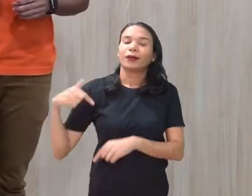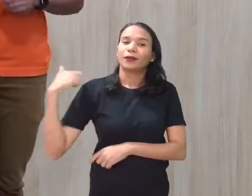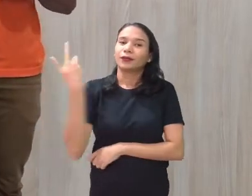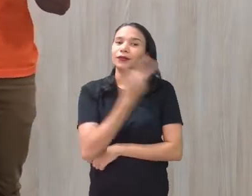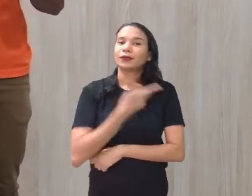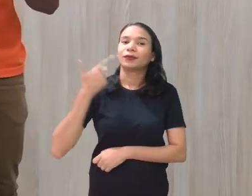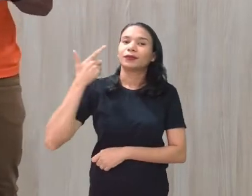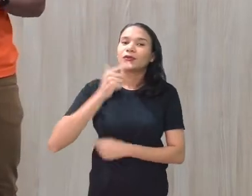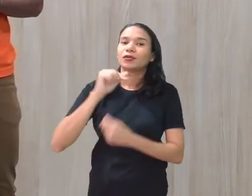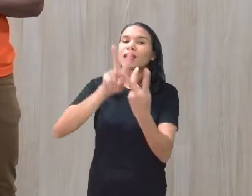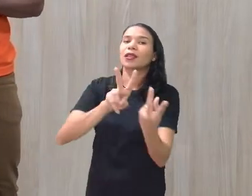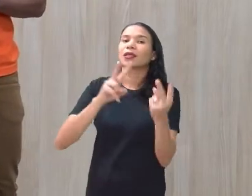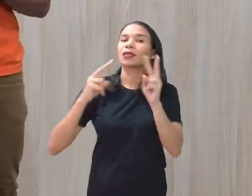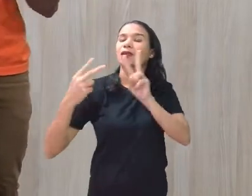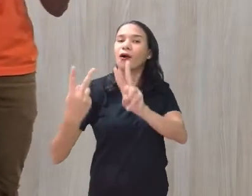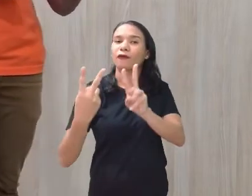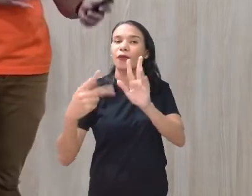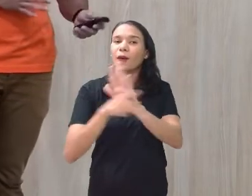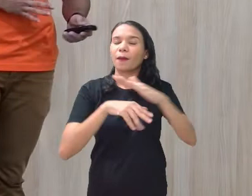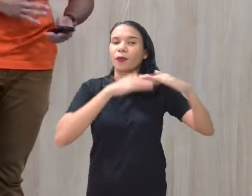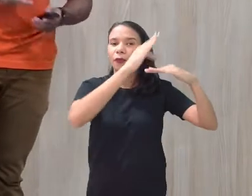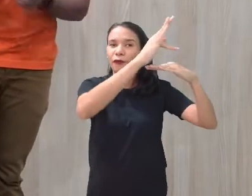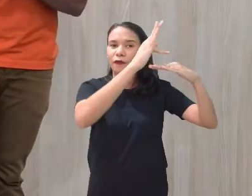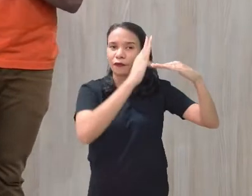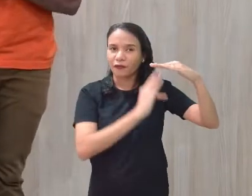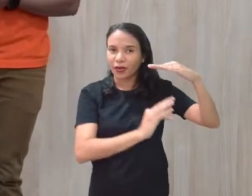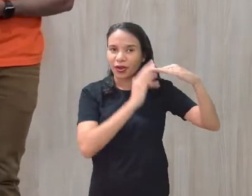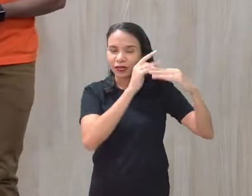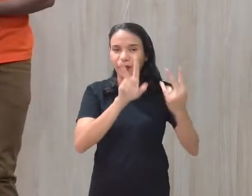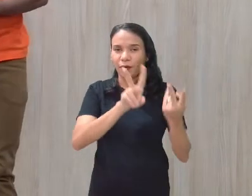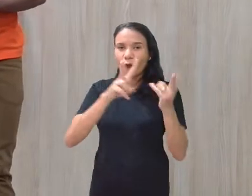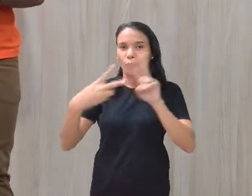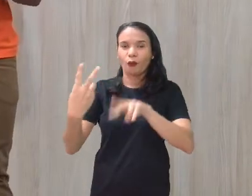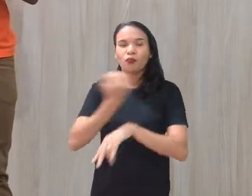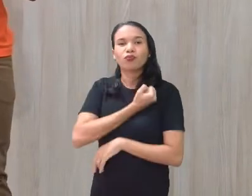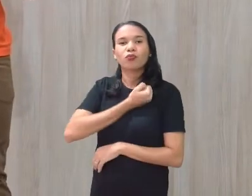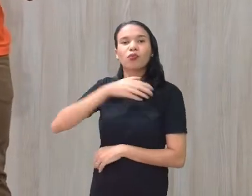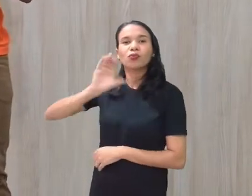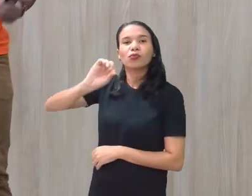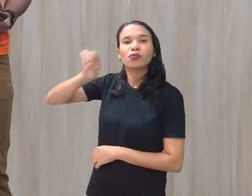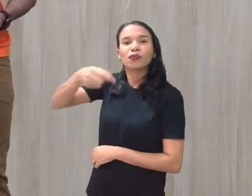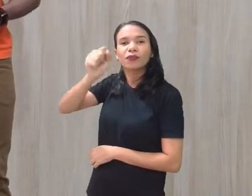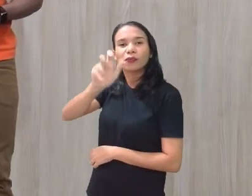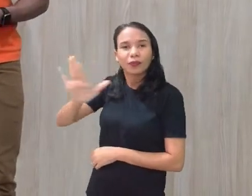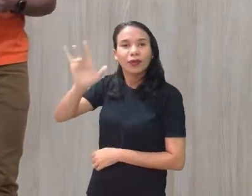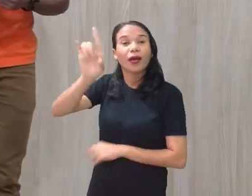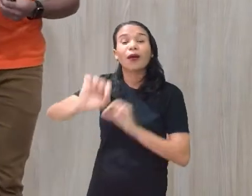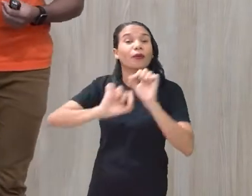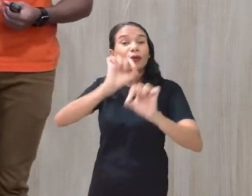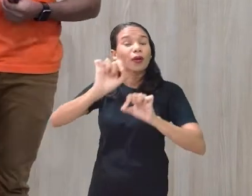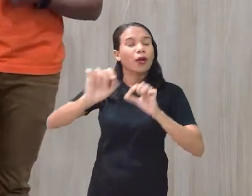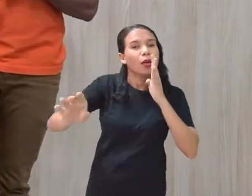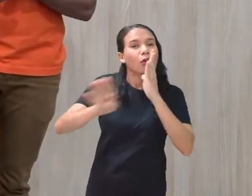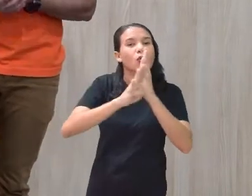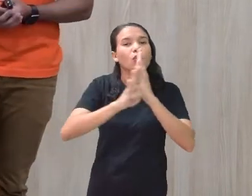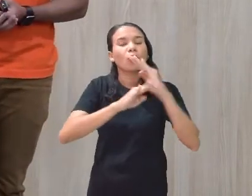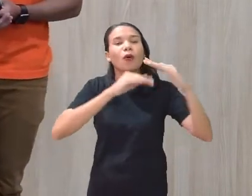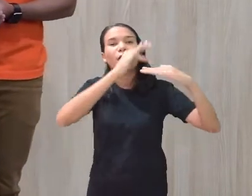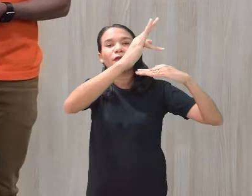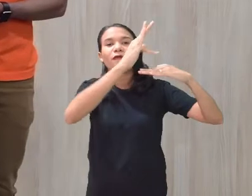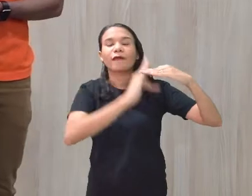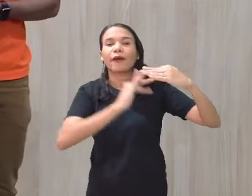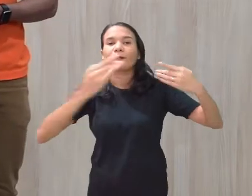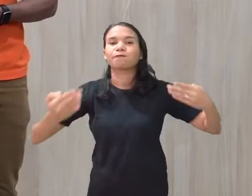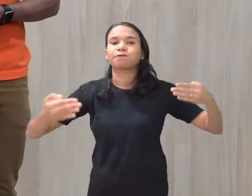gente transformar aí uma fração em um número decimal é encontrando aí frações